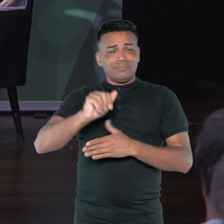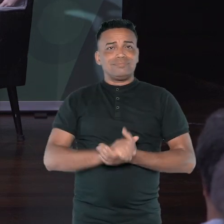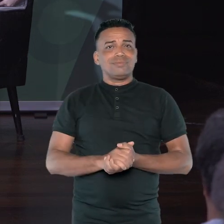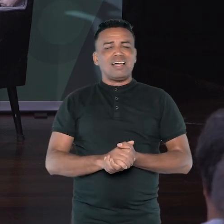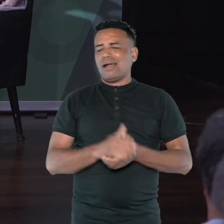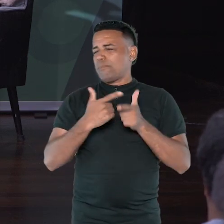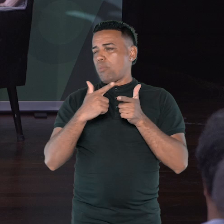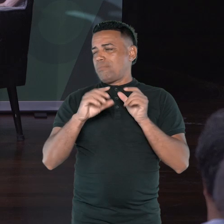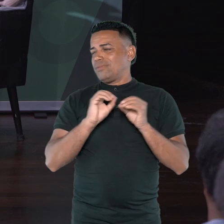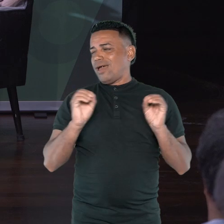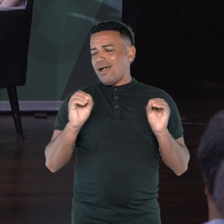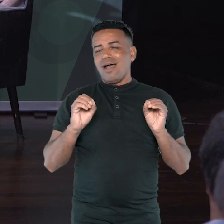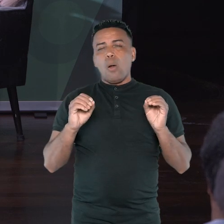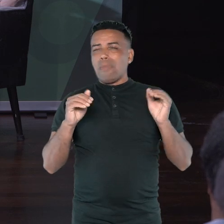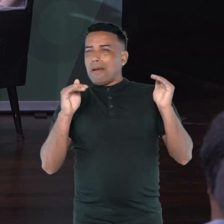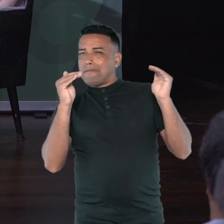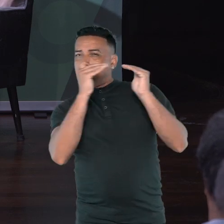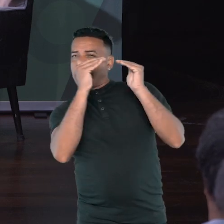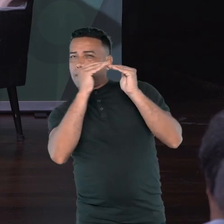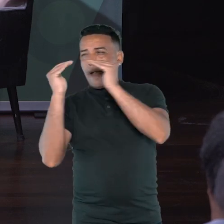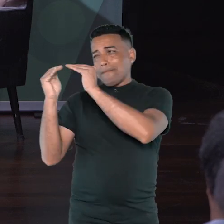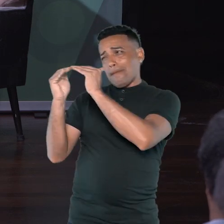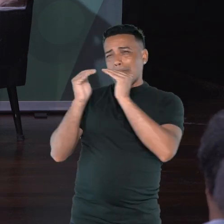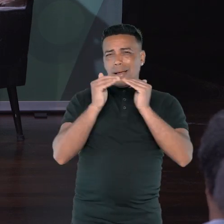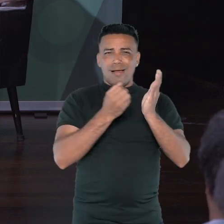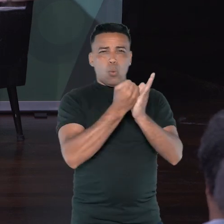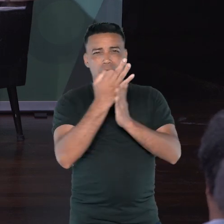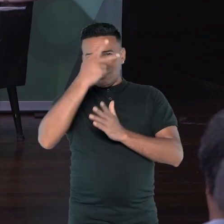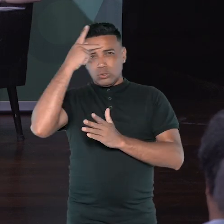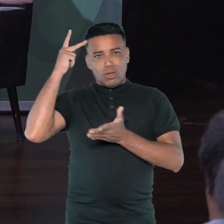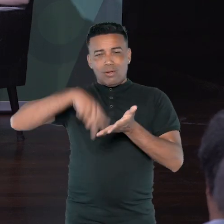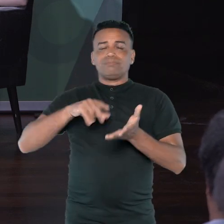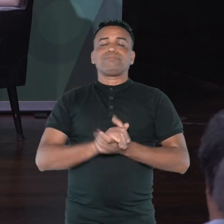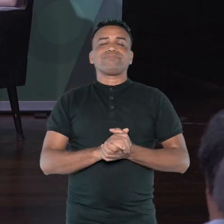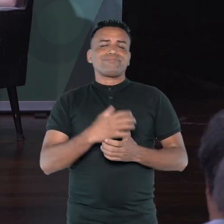Então não tem problema, está mais ou menos equilibrado. Mas a sensação que tive lendo o livro da Maíra